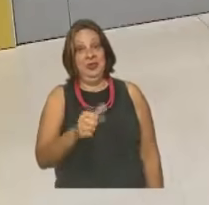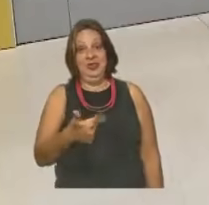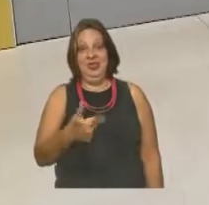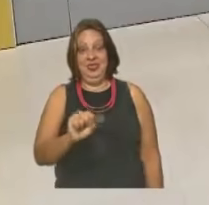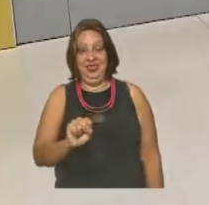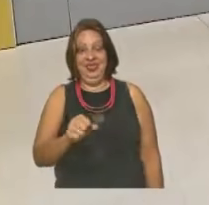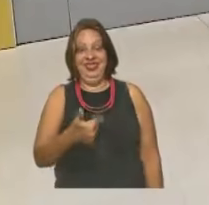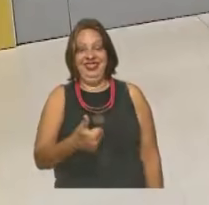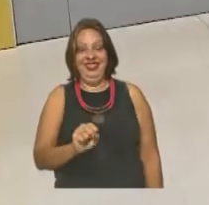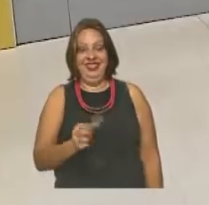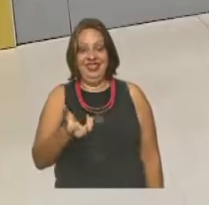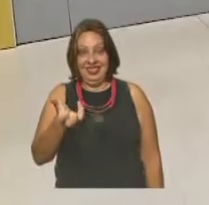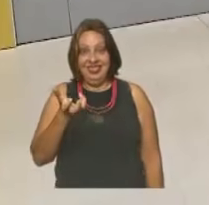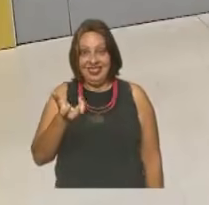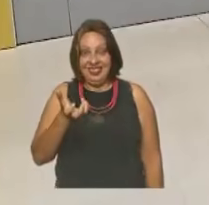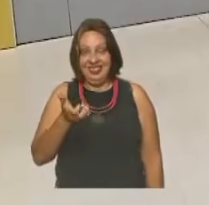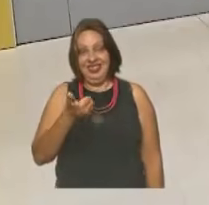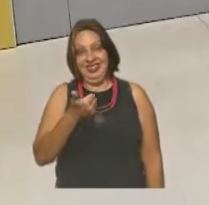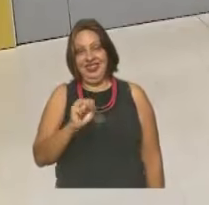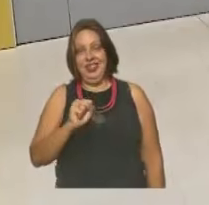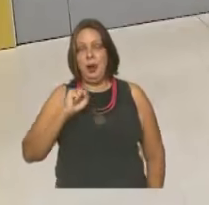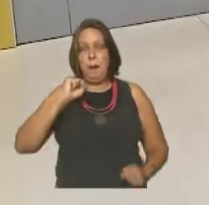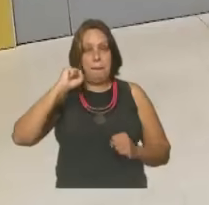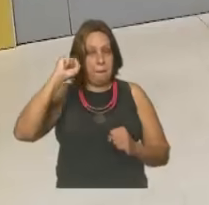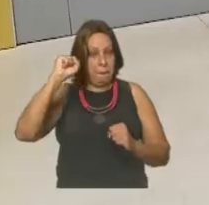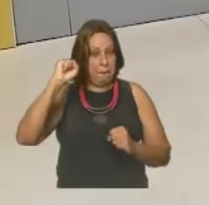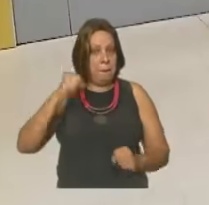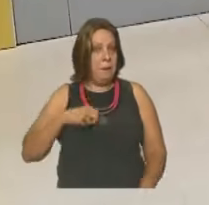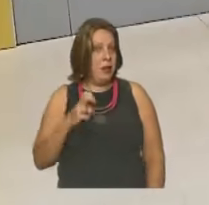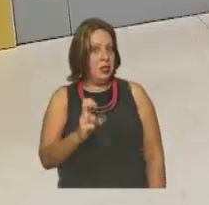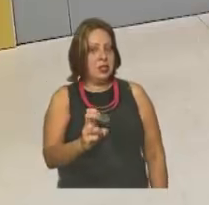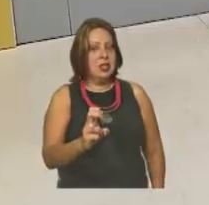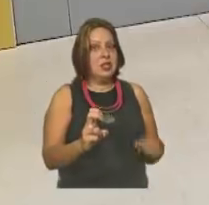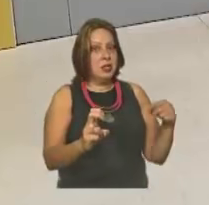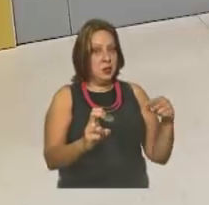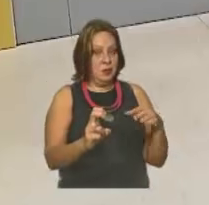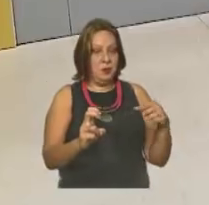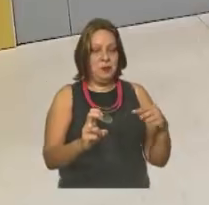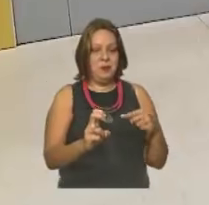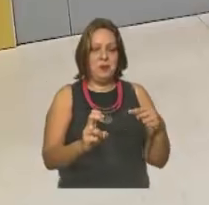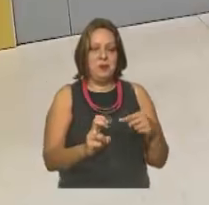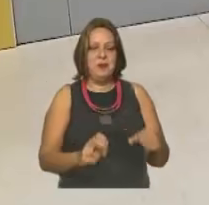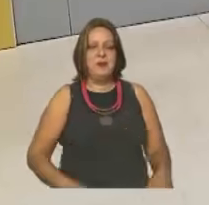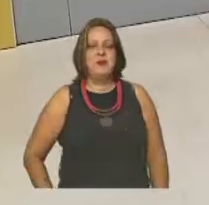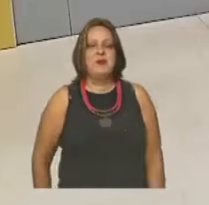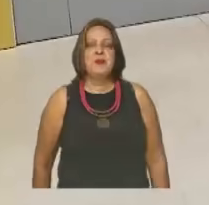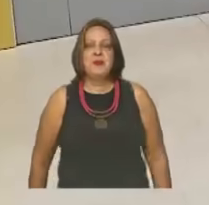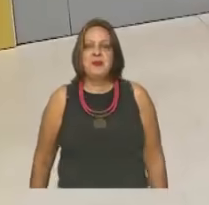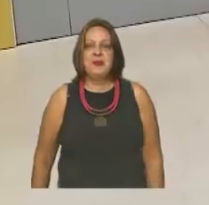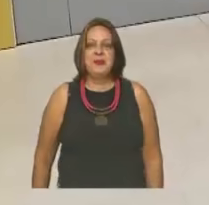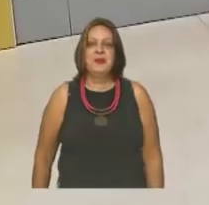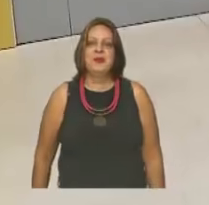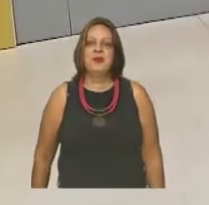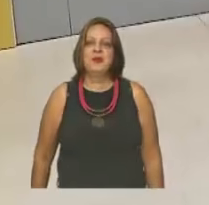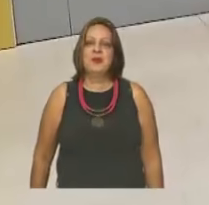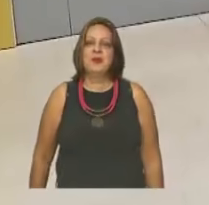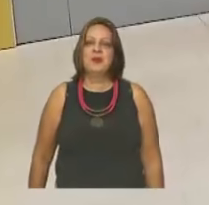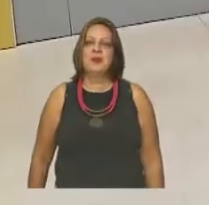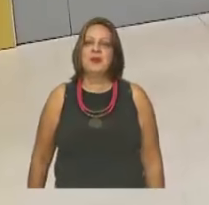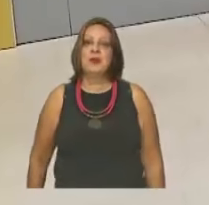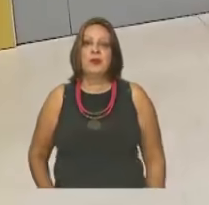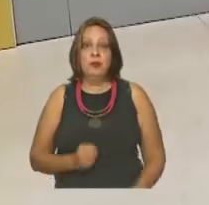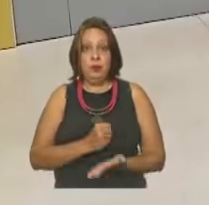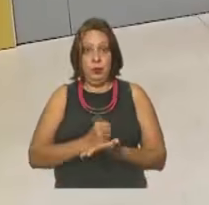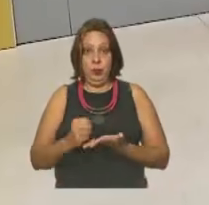o 18, quem queria o 18 pode comemorando, e o 5 saiu também, número 5, número 5 já